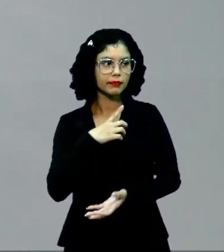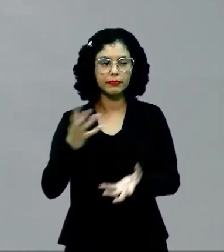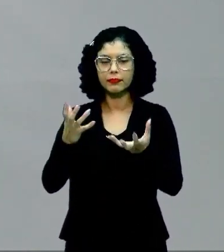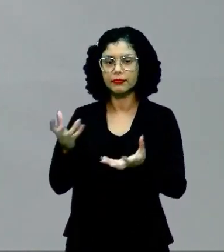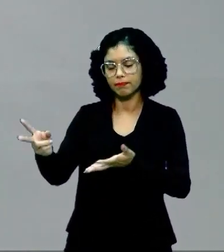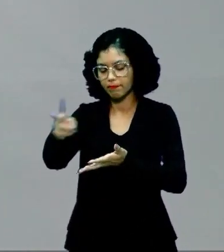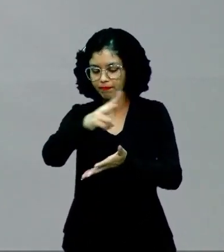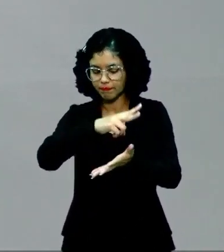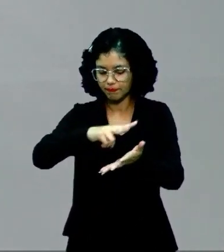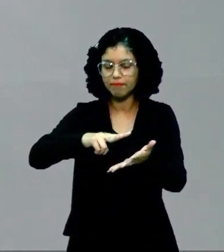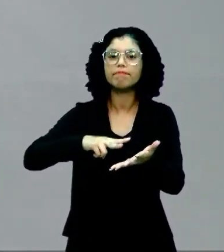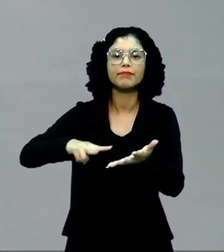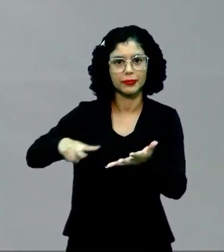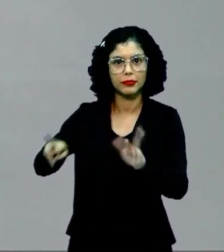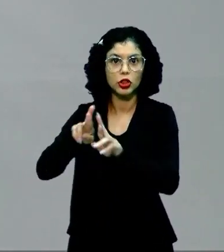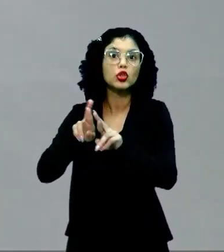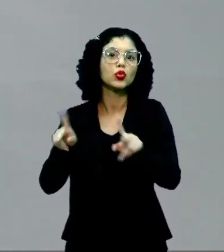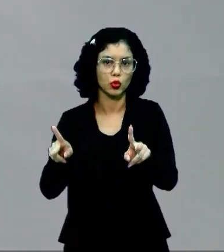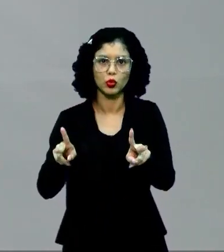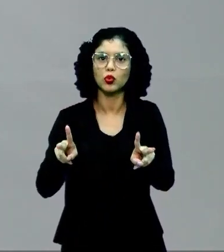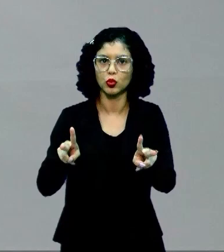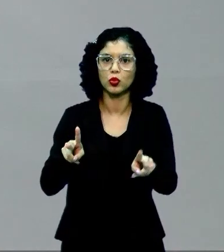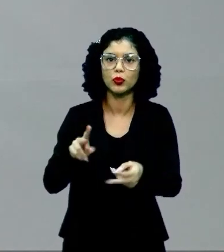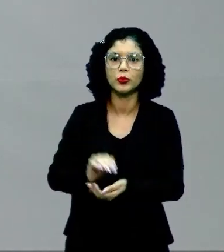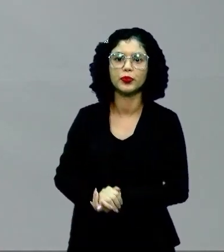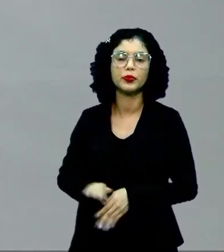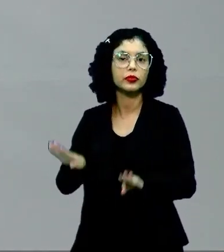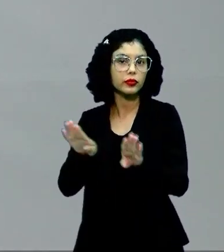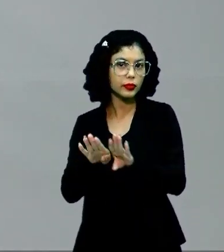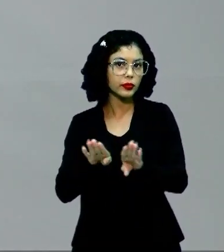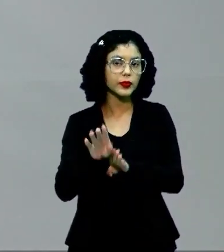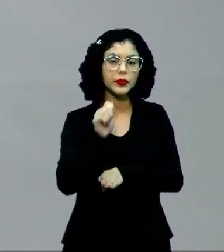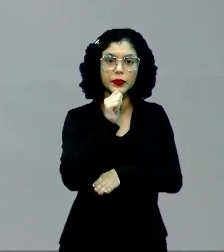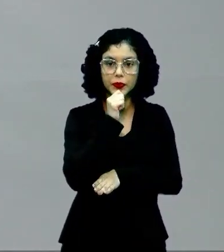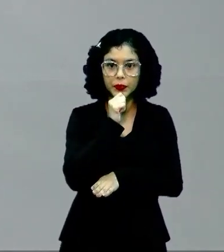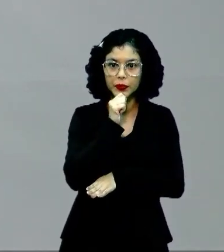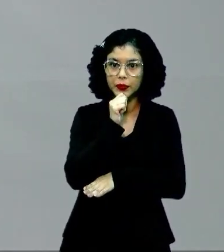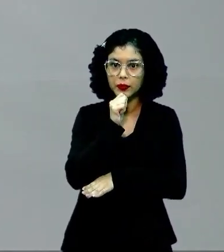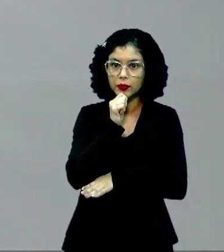uma leitura diferenciada, requer